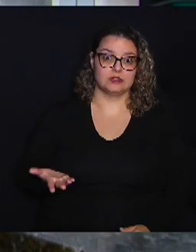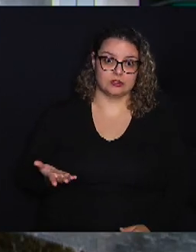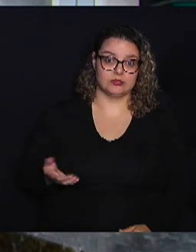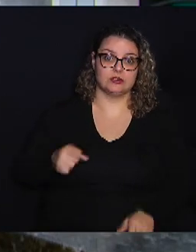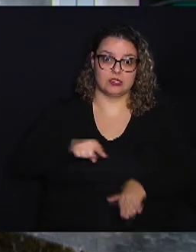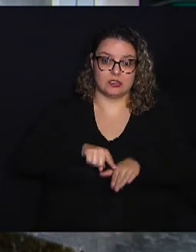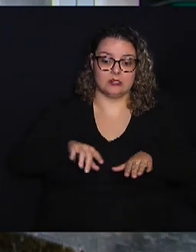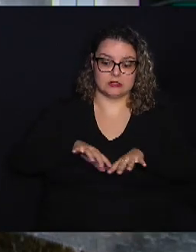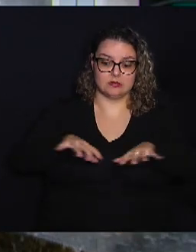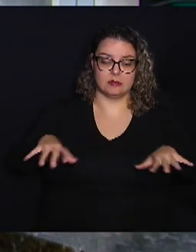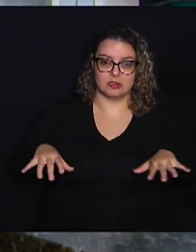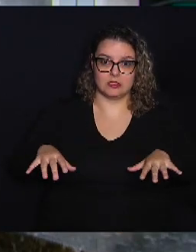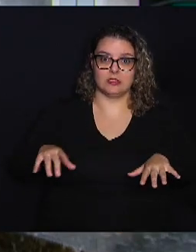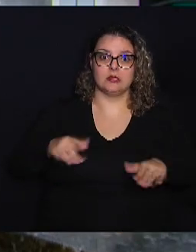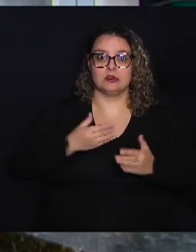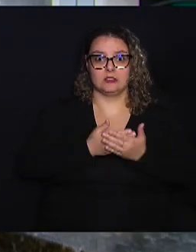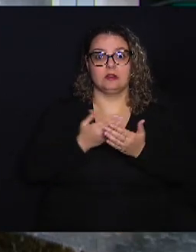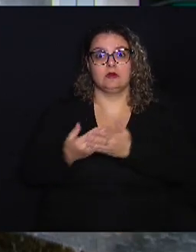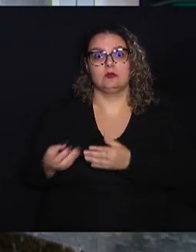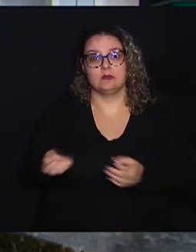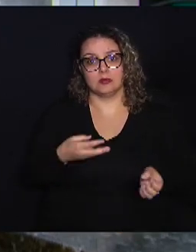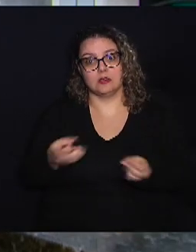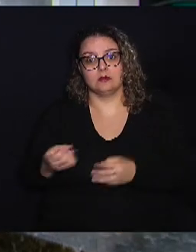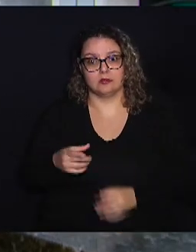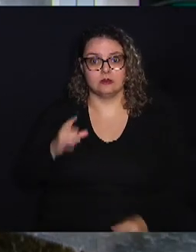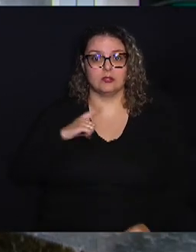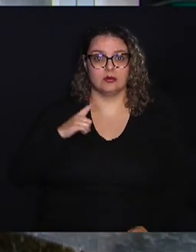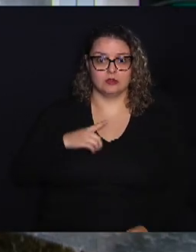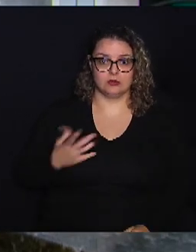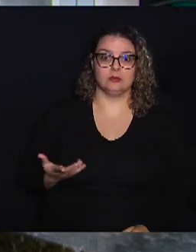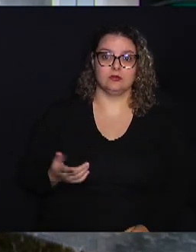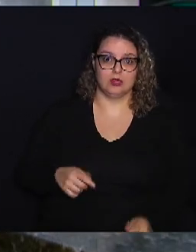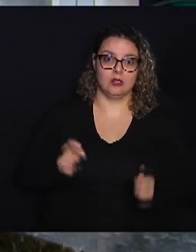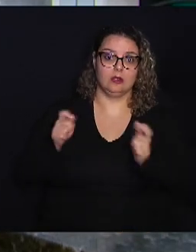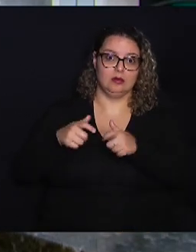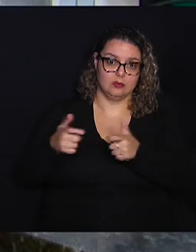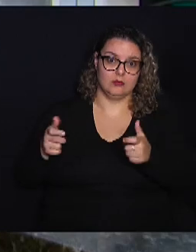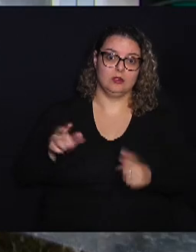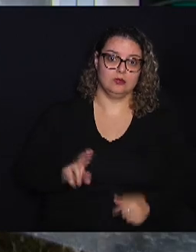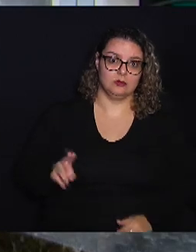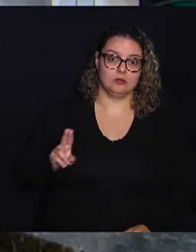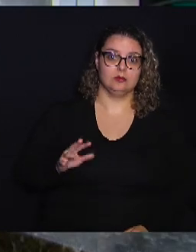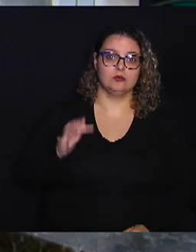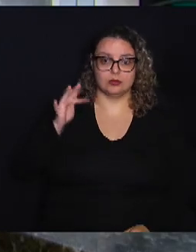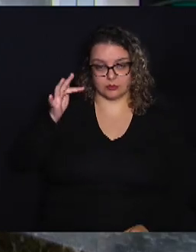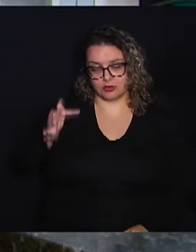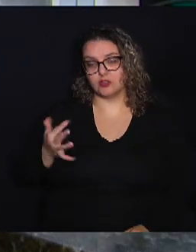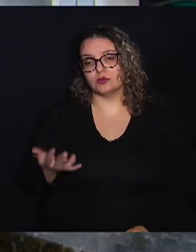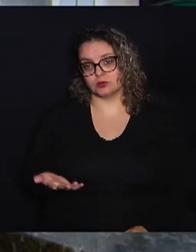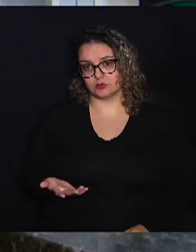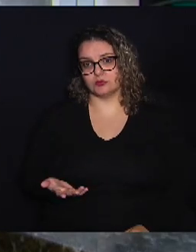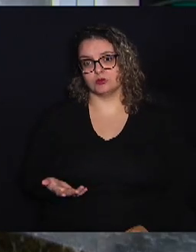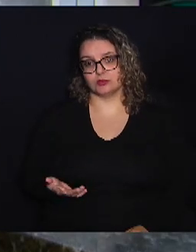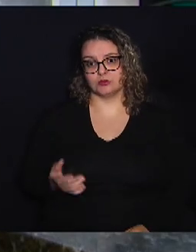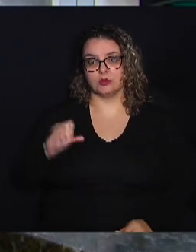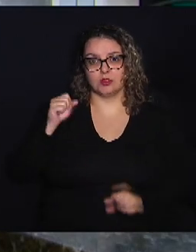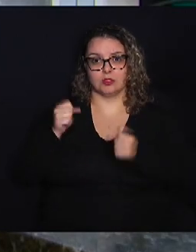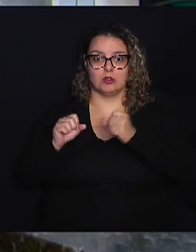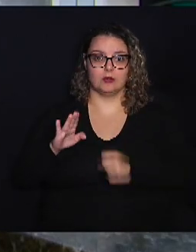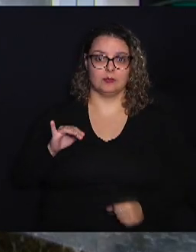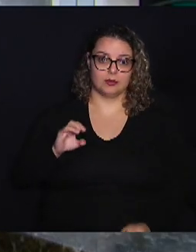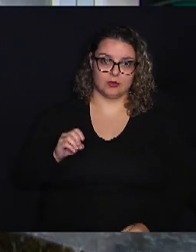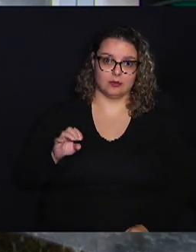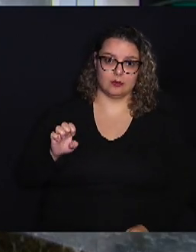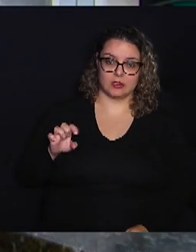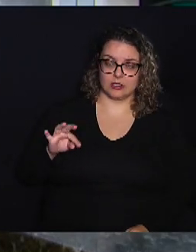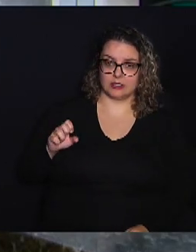isoladas. Então, assim, é um estudo mais recente que tem uma potencial aplicação aí, né, no futuro nas indústrias de bioetanol.